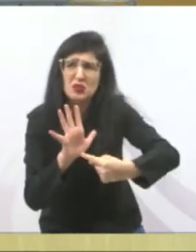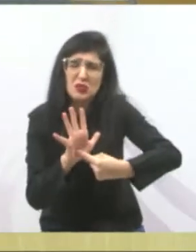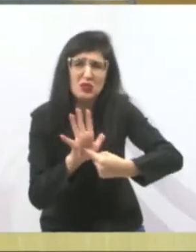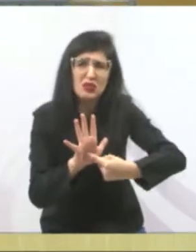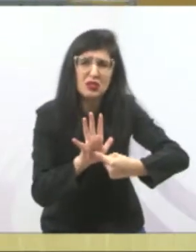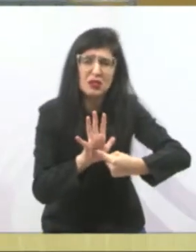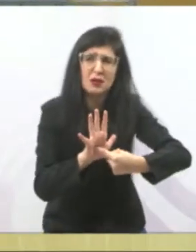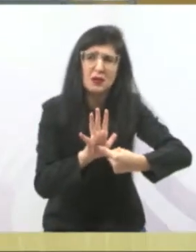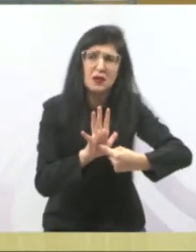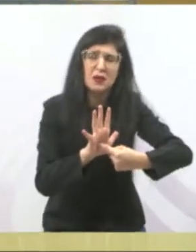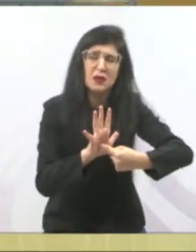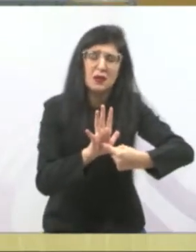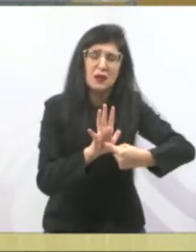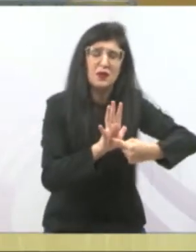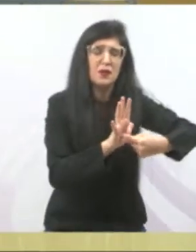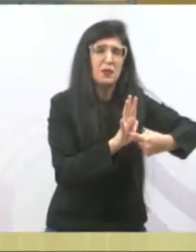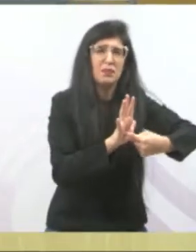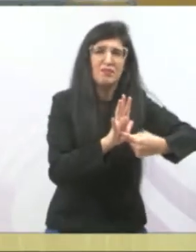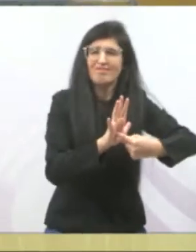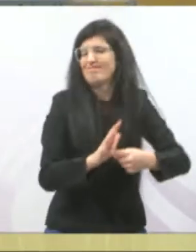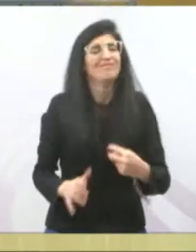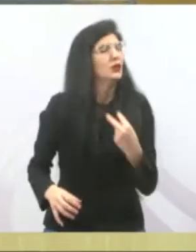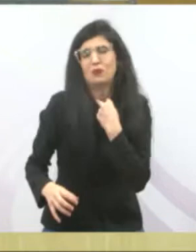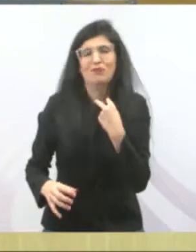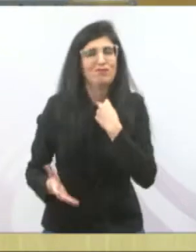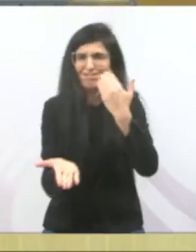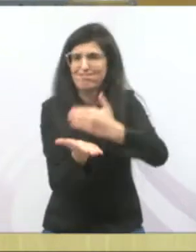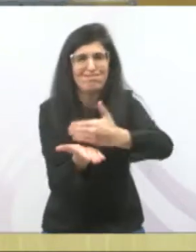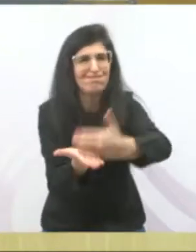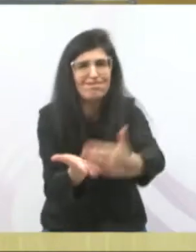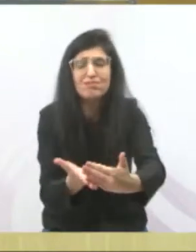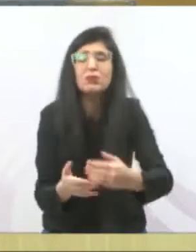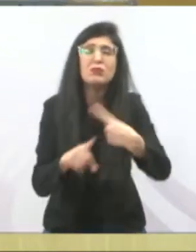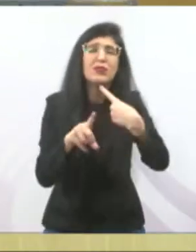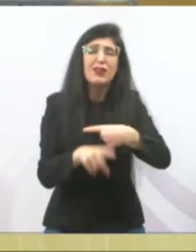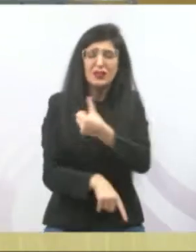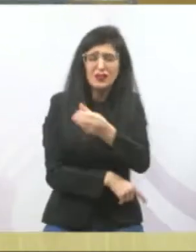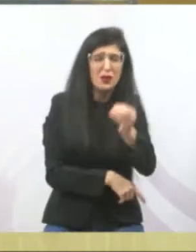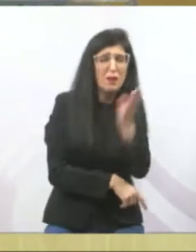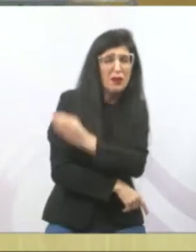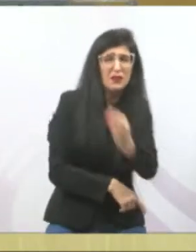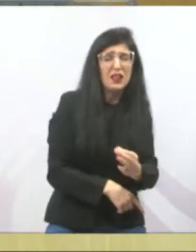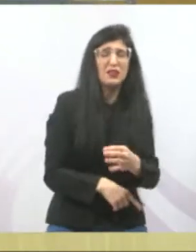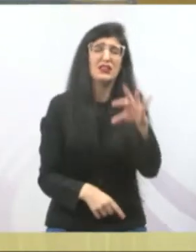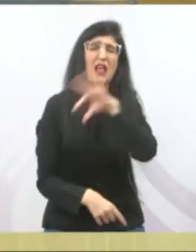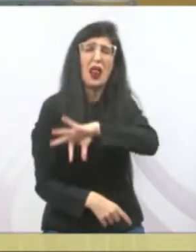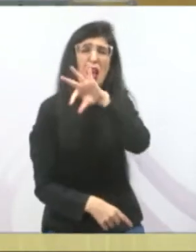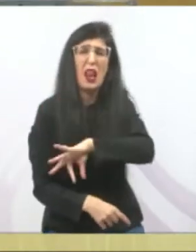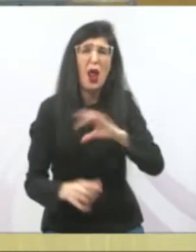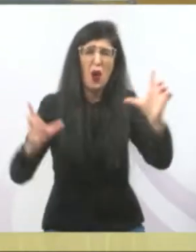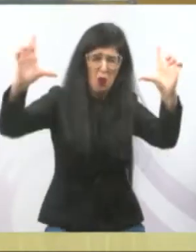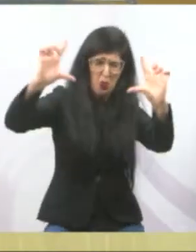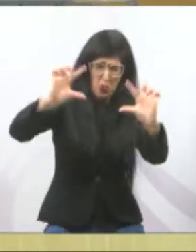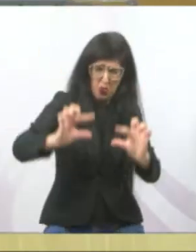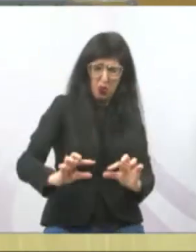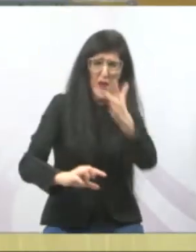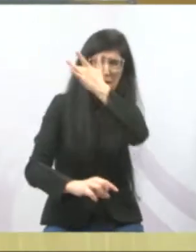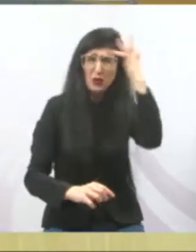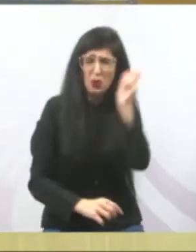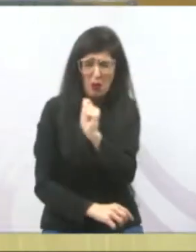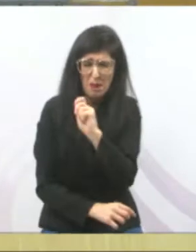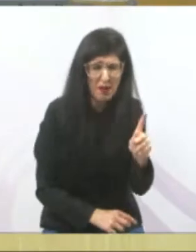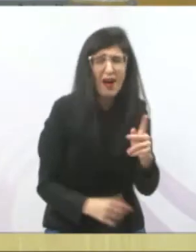Os sábios entesouram a sabedoria, mas a boca do nécio é calamidade iminente. As riquezas